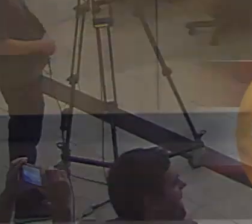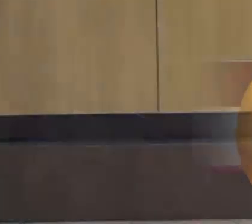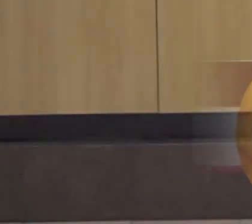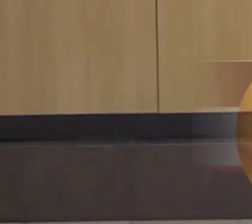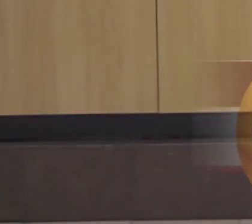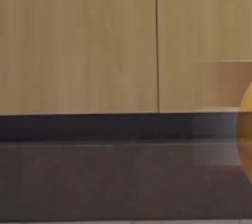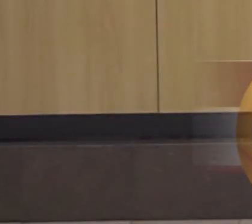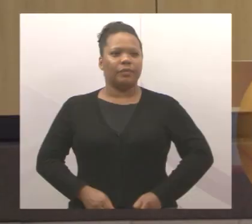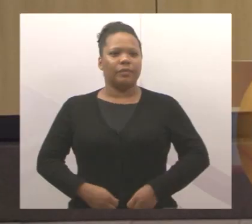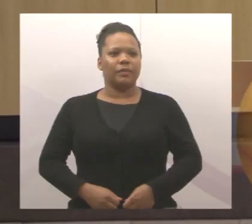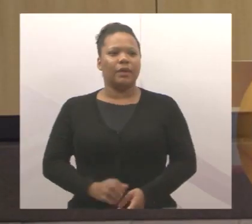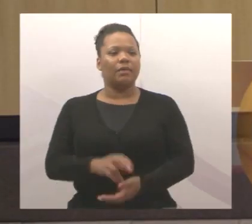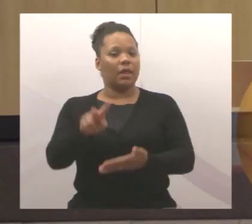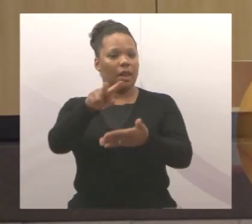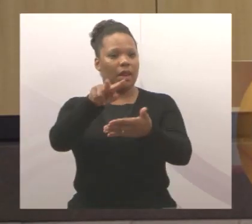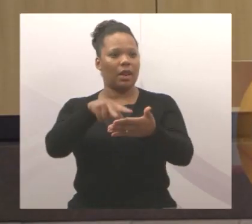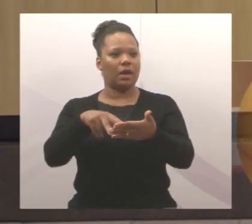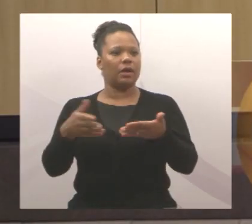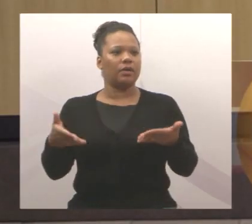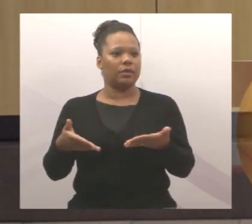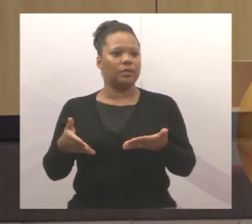Nesse momento passarei a leitura.